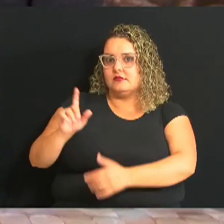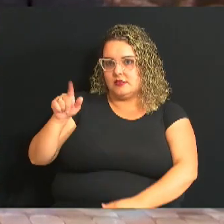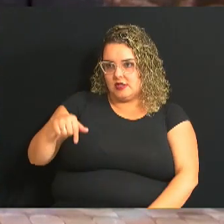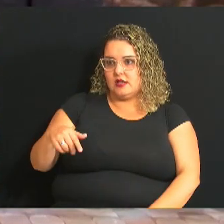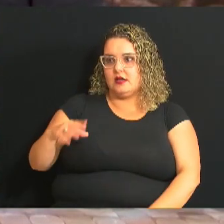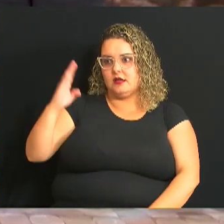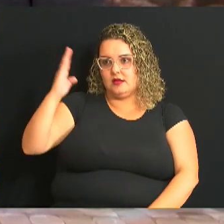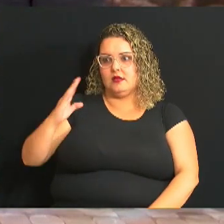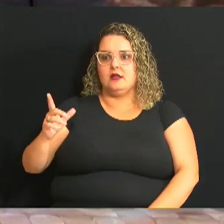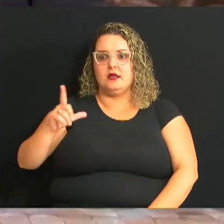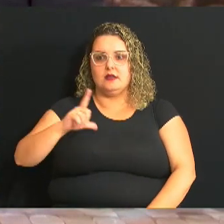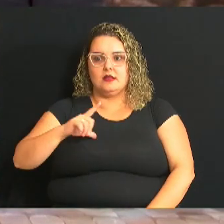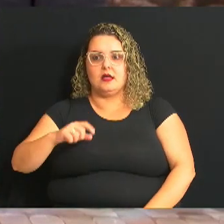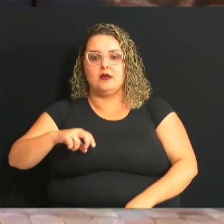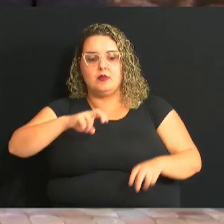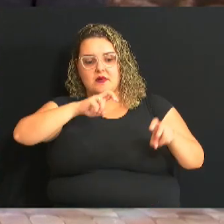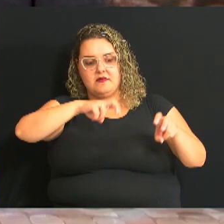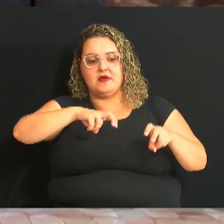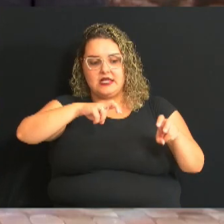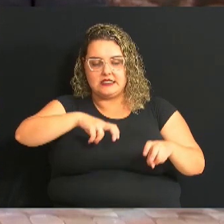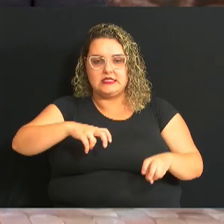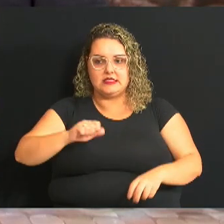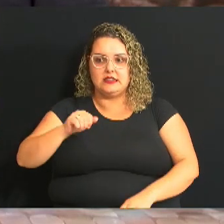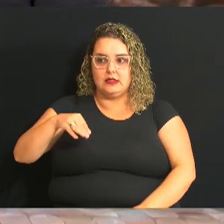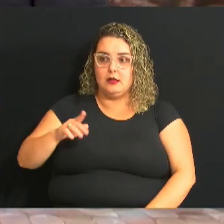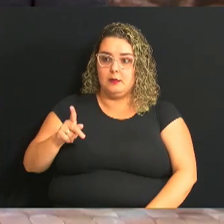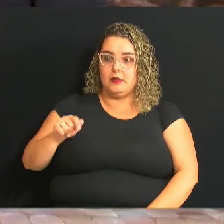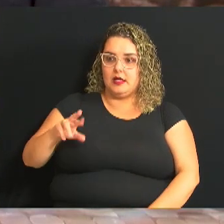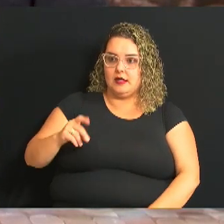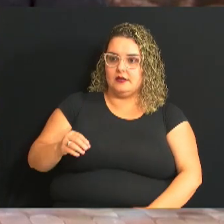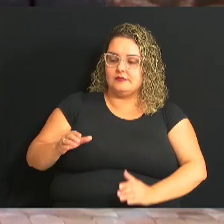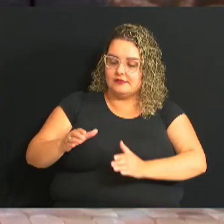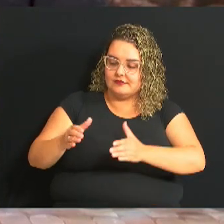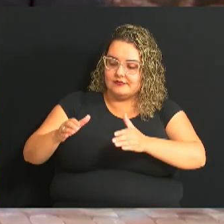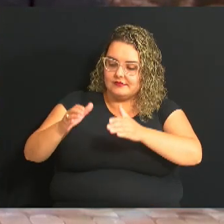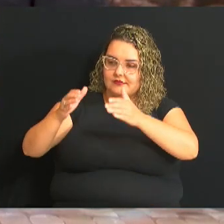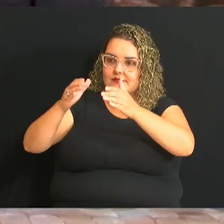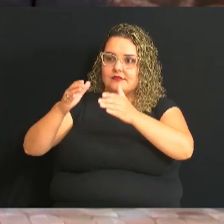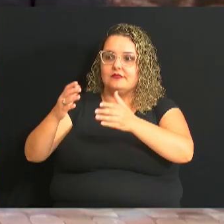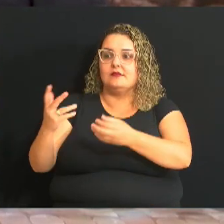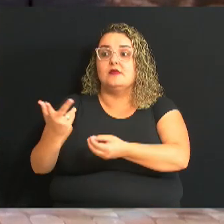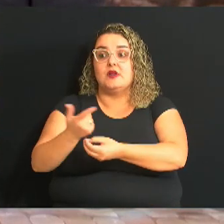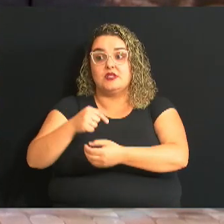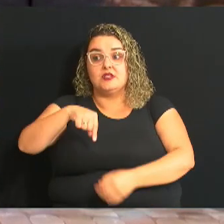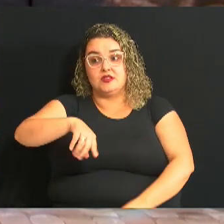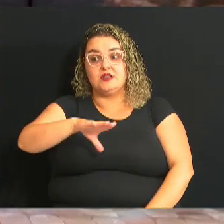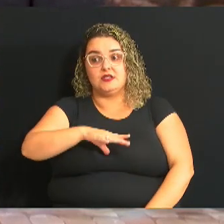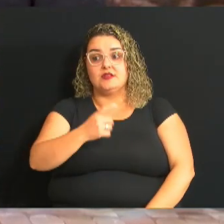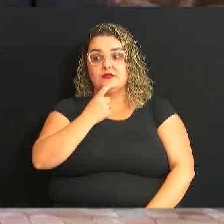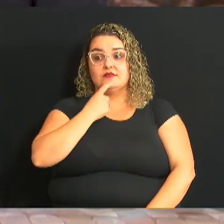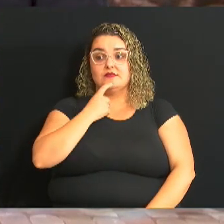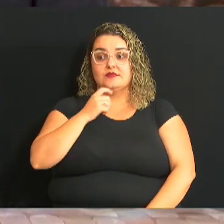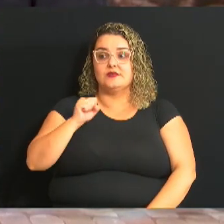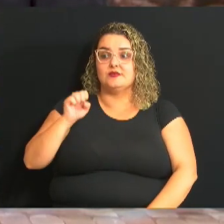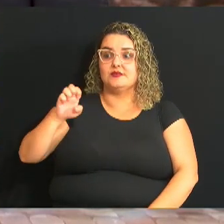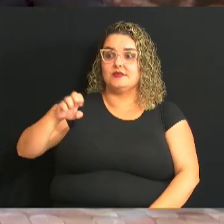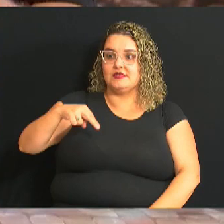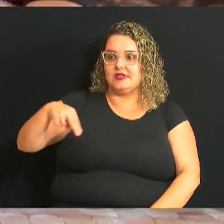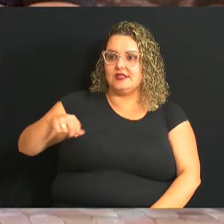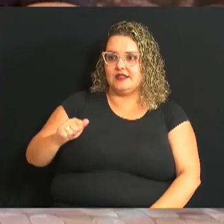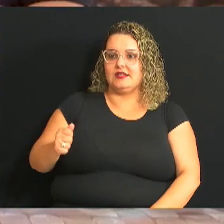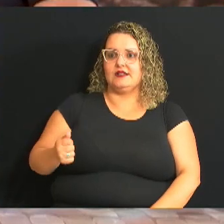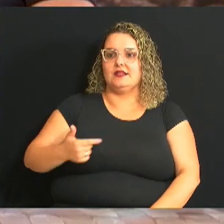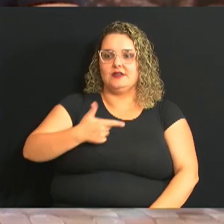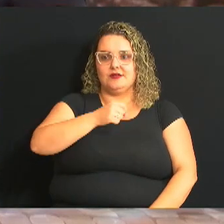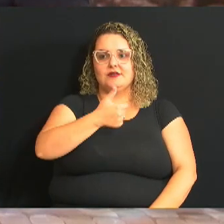Amparo, inclusive. E aí nós fizemos esse busto, uma artista plástica aqui de Campinas fez esse busto do Senna, e eu levei em 2013, quando